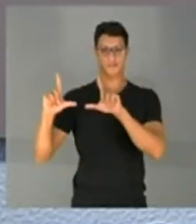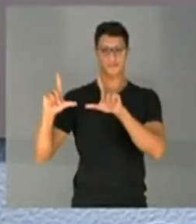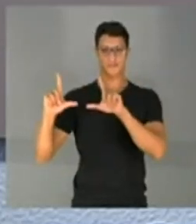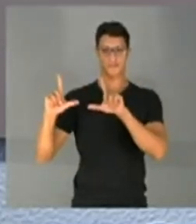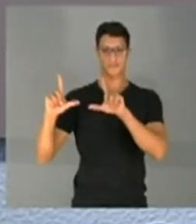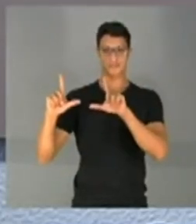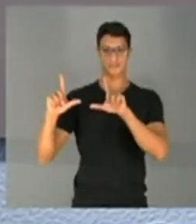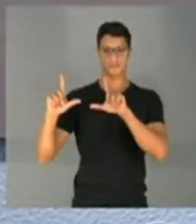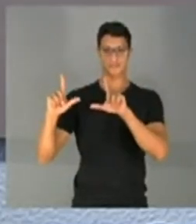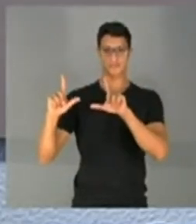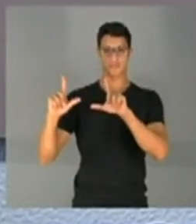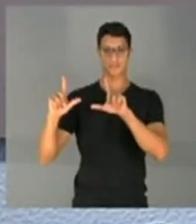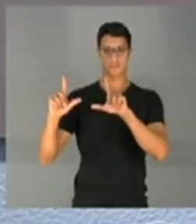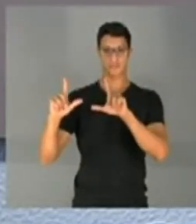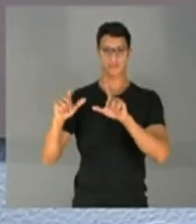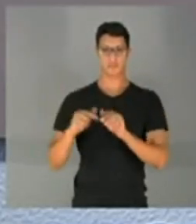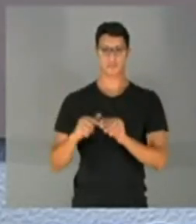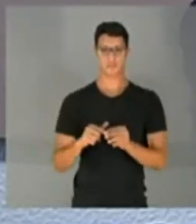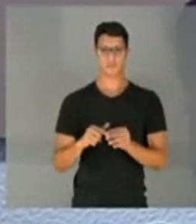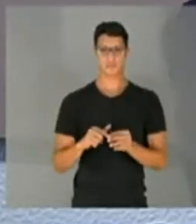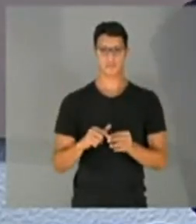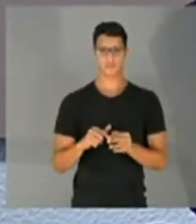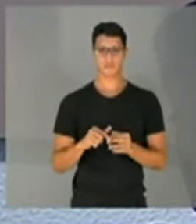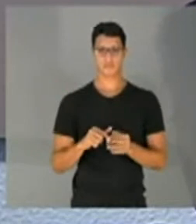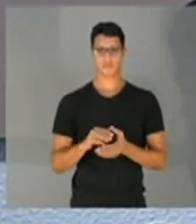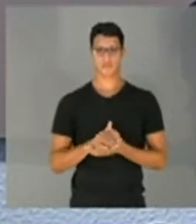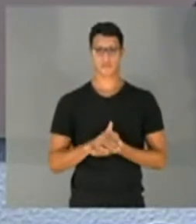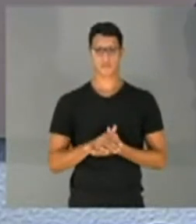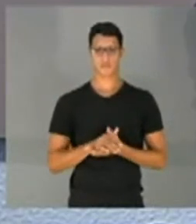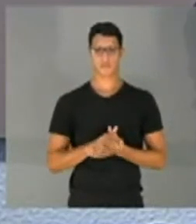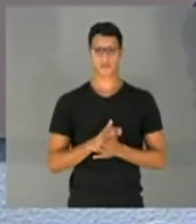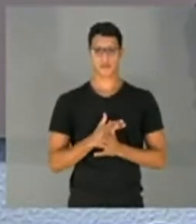Pois não, senador Humberto. Pode voltar ali, por favor.